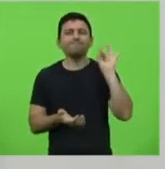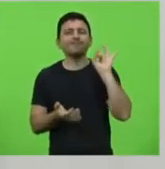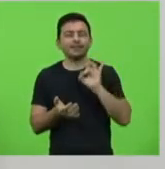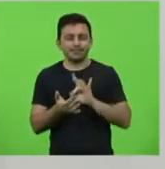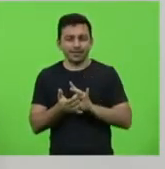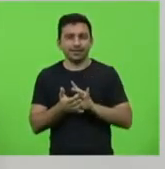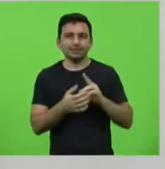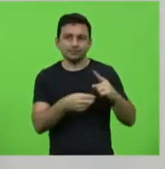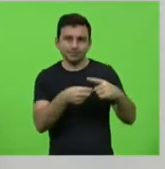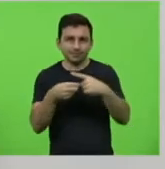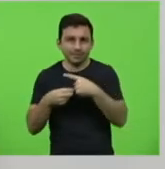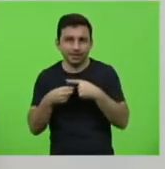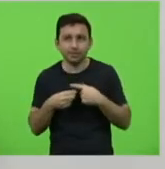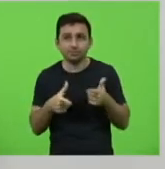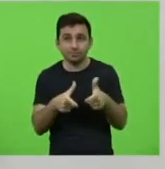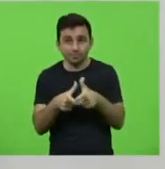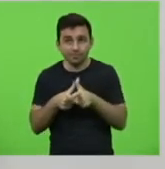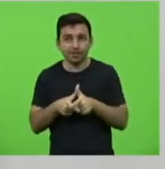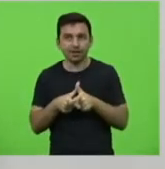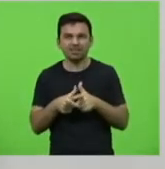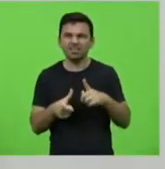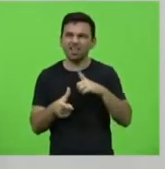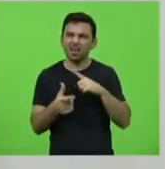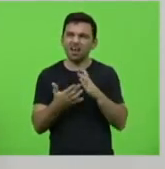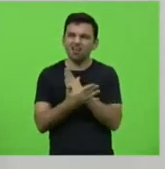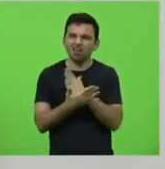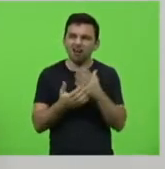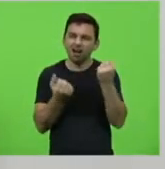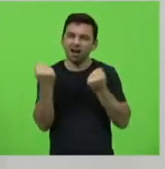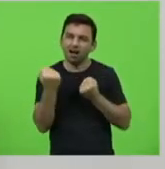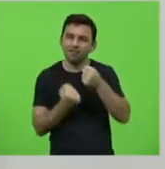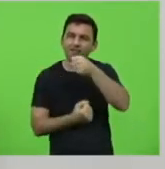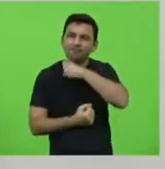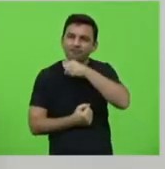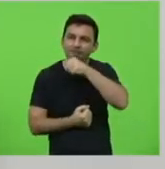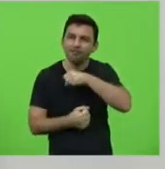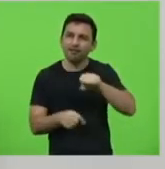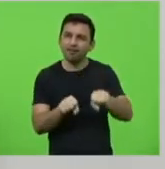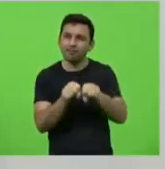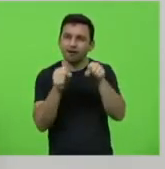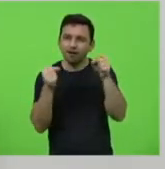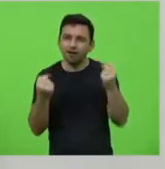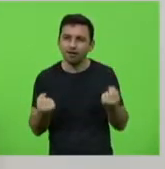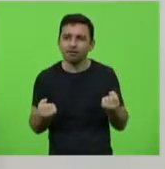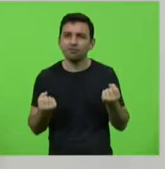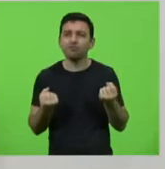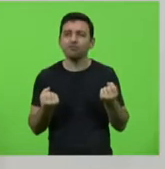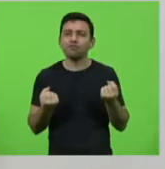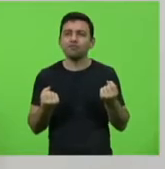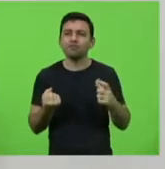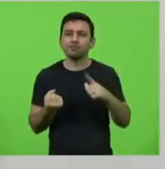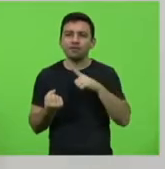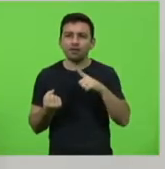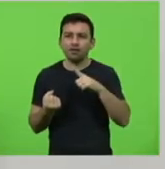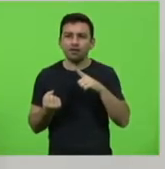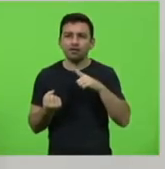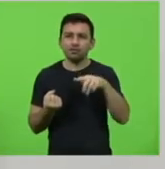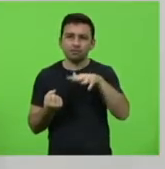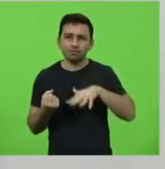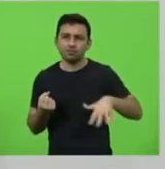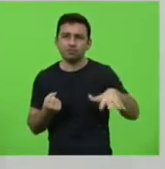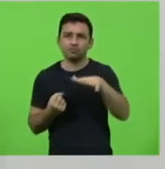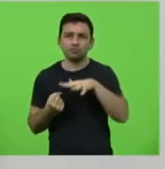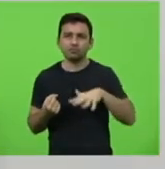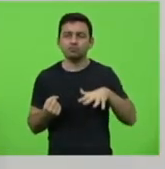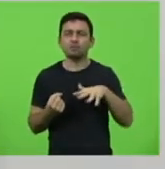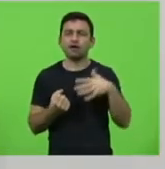municípios pequenos. Aquele que tinha lá uma viatura velhinha, estragada, que mal andava, deputado Mocelin, está recebendo uma